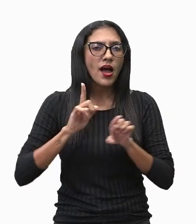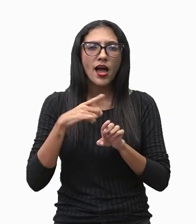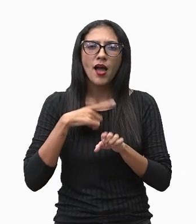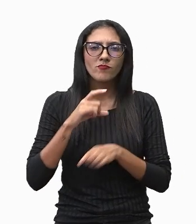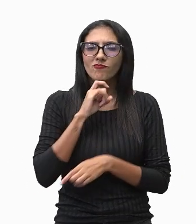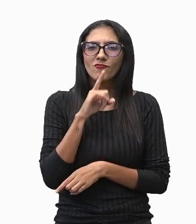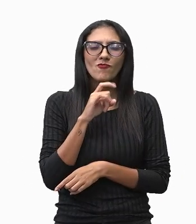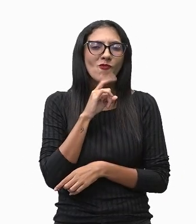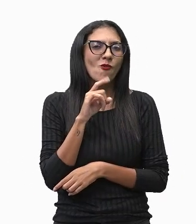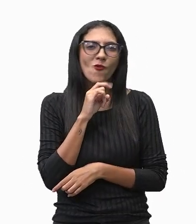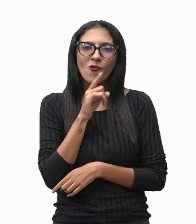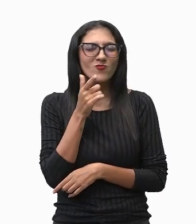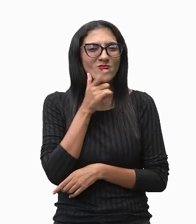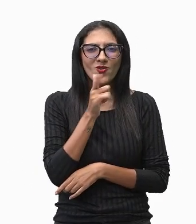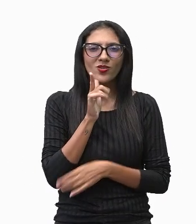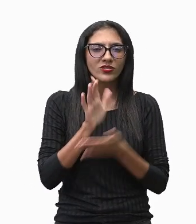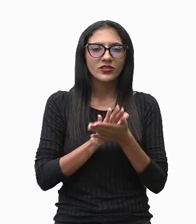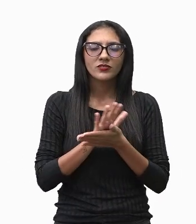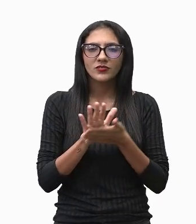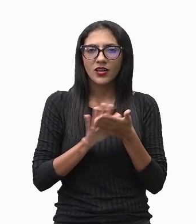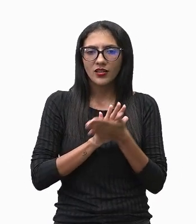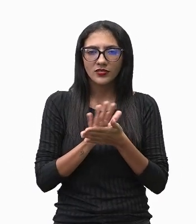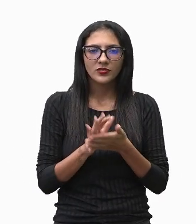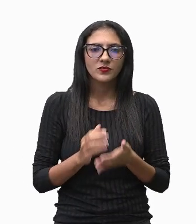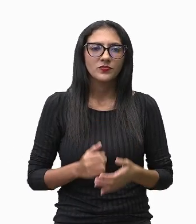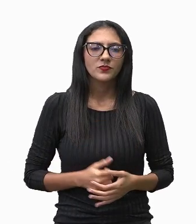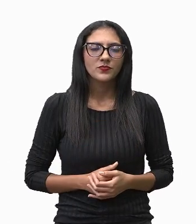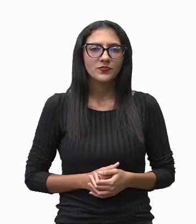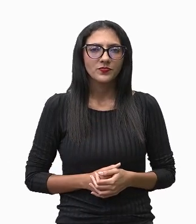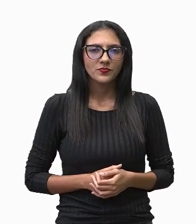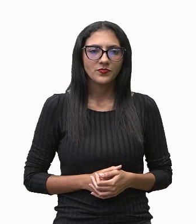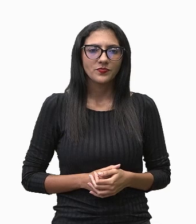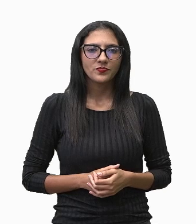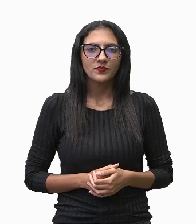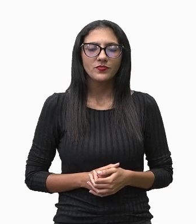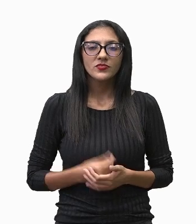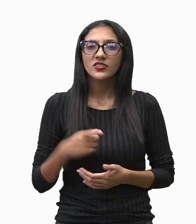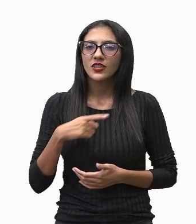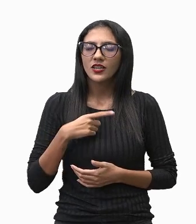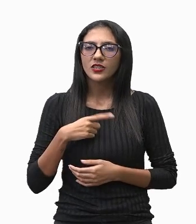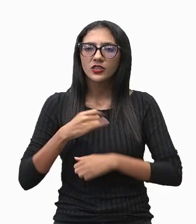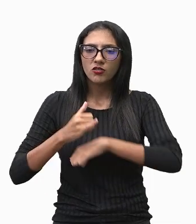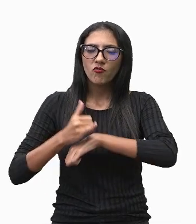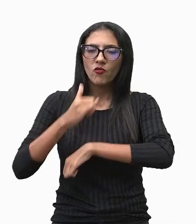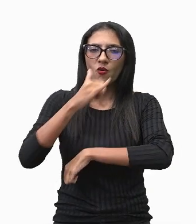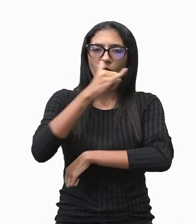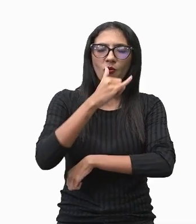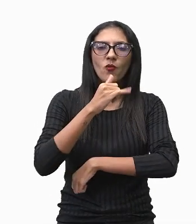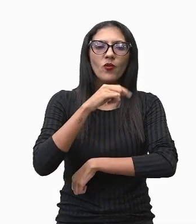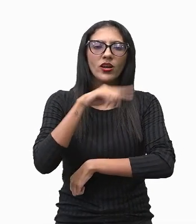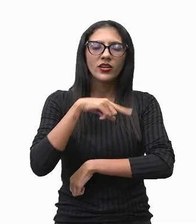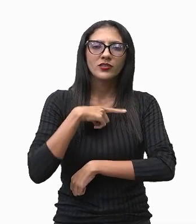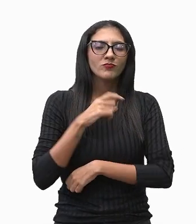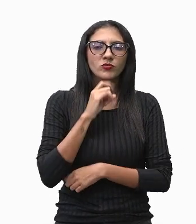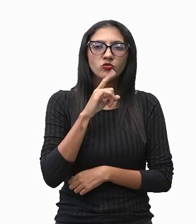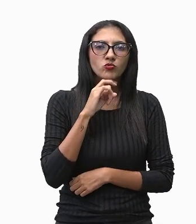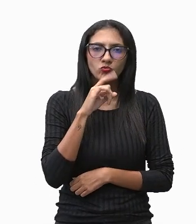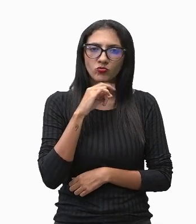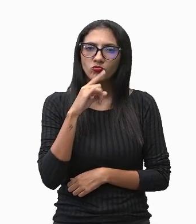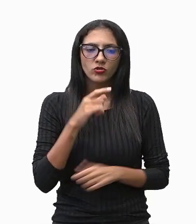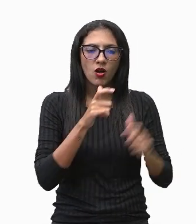conseguiram ter êxito. Na verdade, o voo ele não conseguiu atingir aí o seu